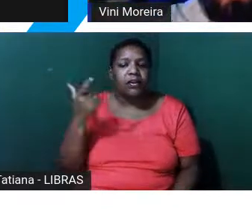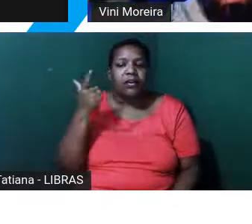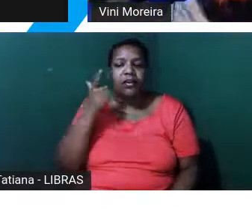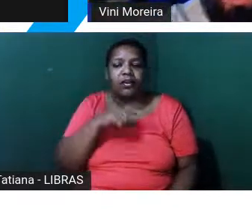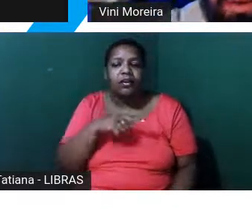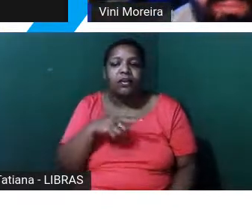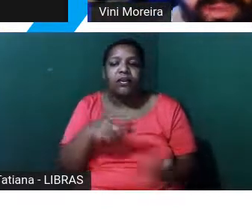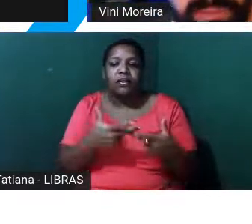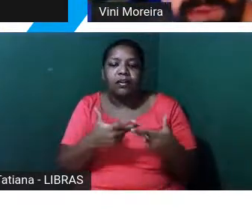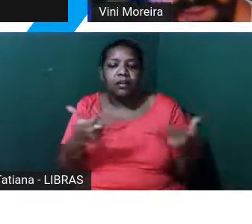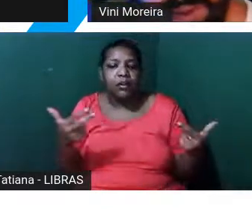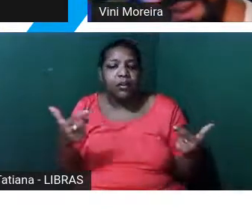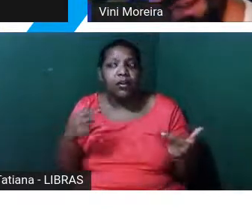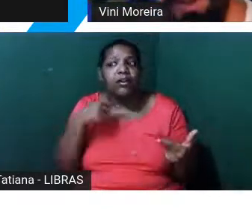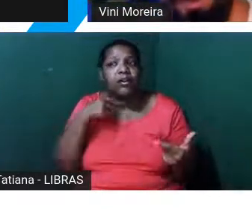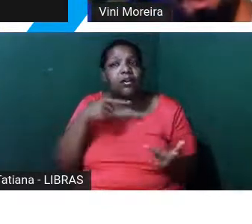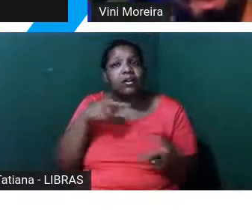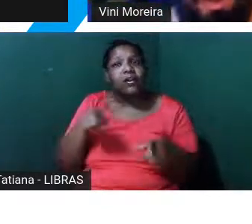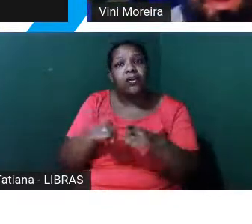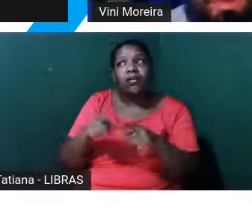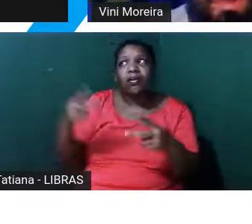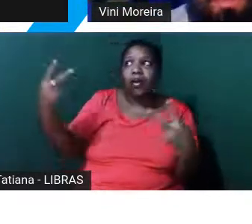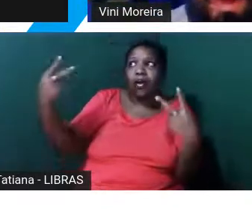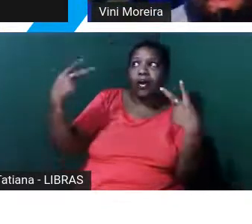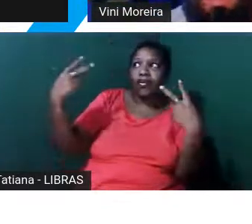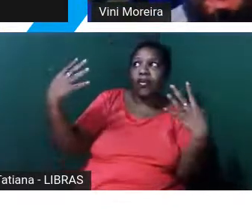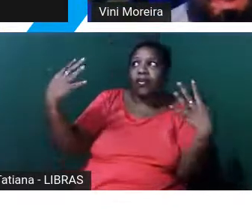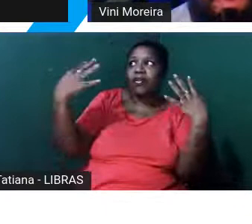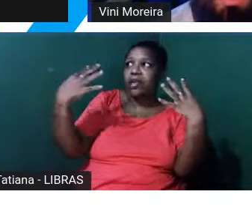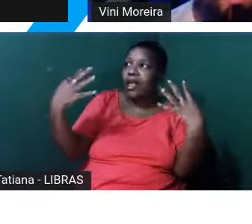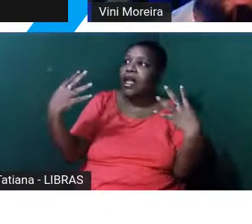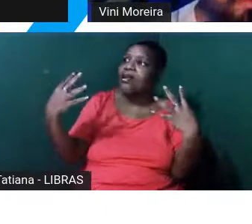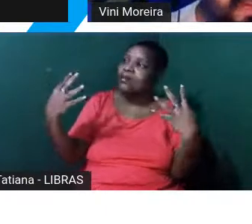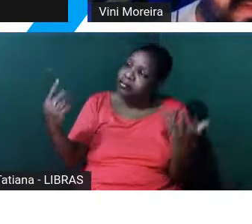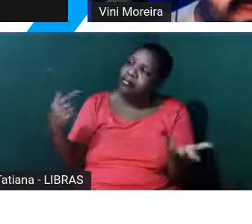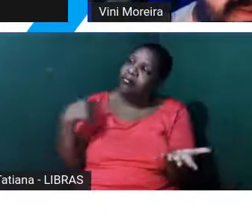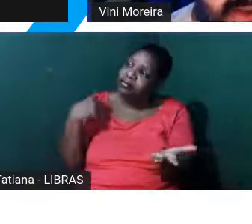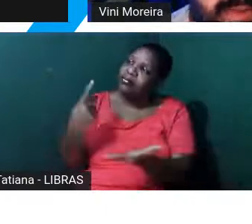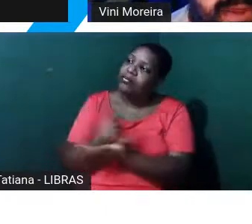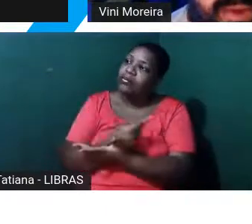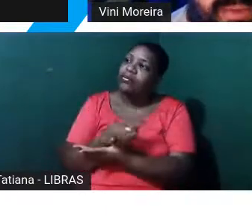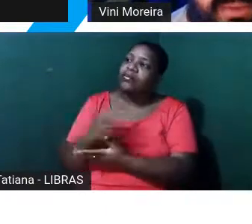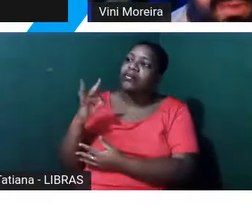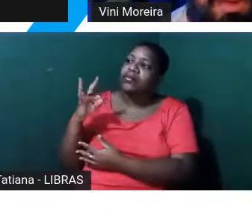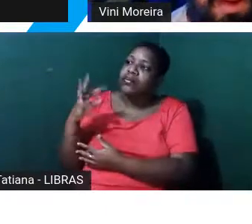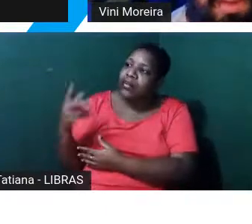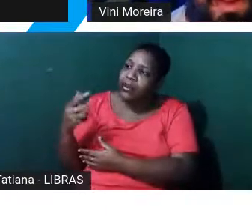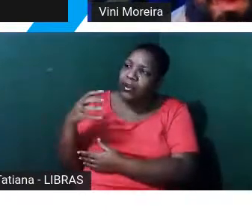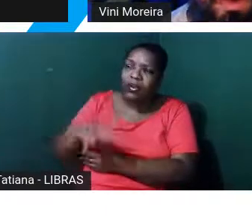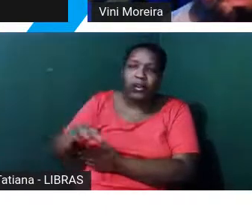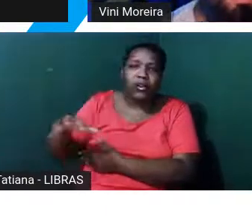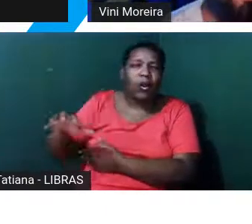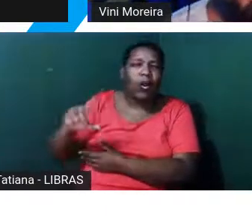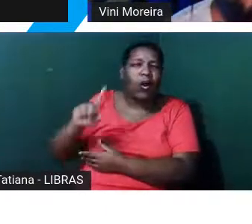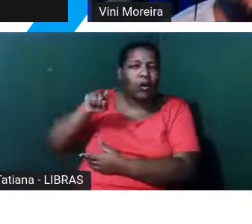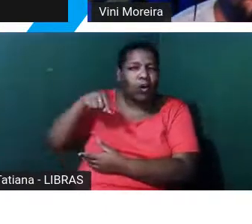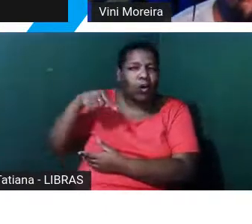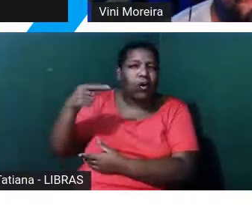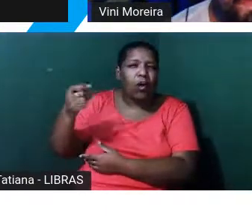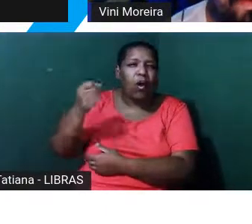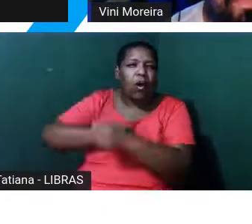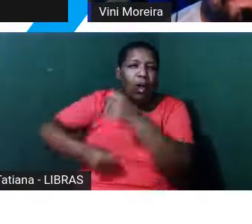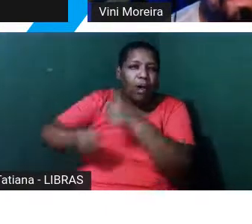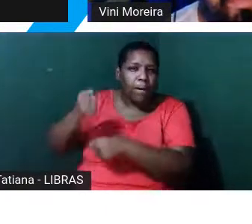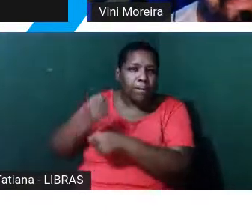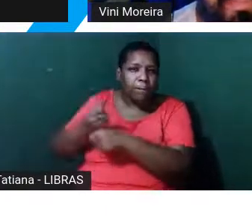não querer né só dá aula forte para você também acho que acontece em todas as áreas que eu já trabalhei de pós-produção tanto no passado